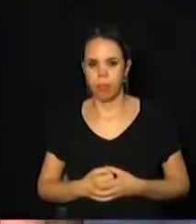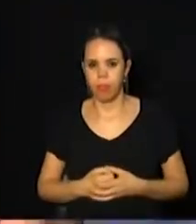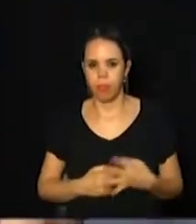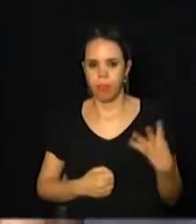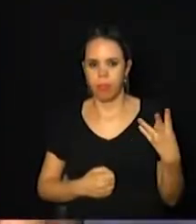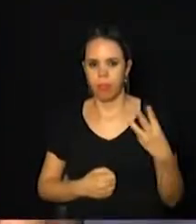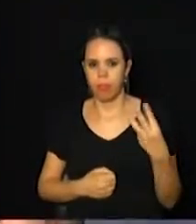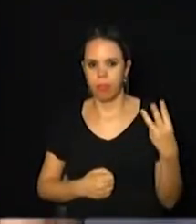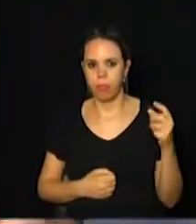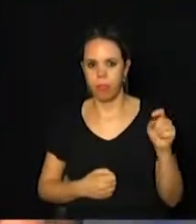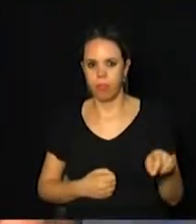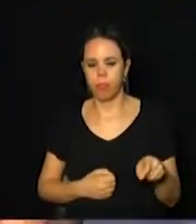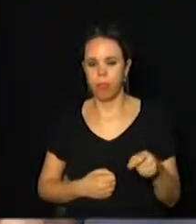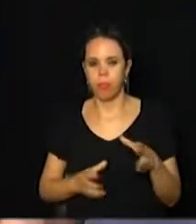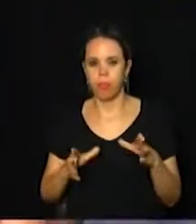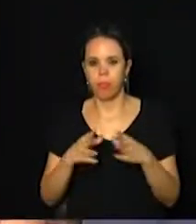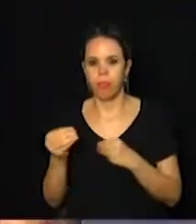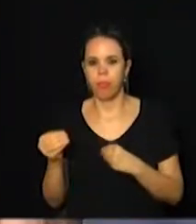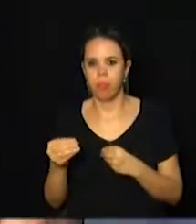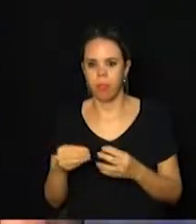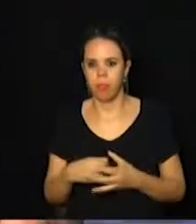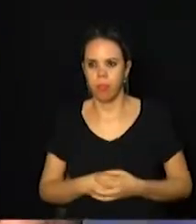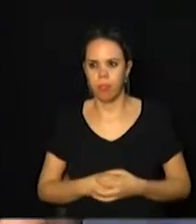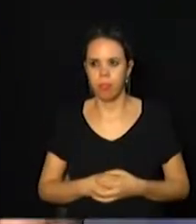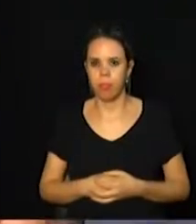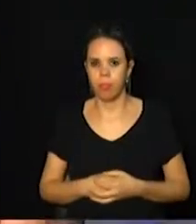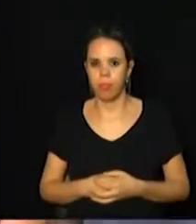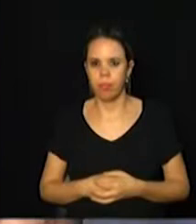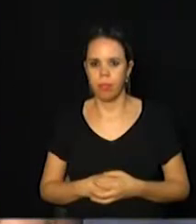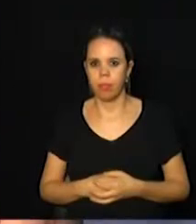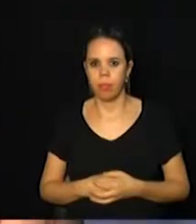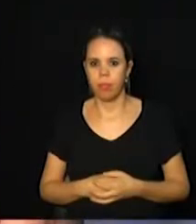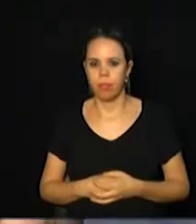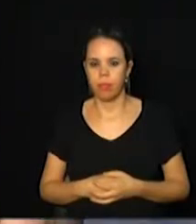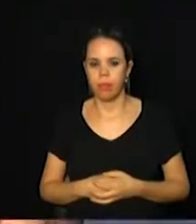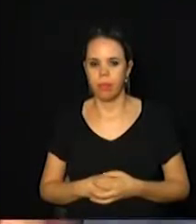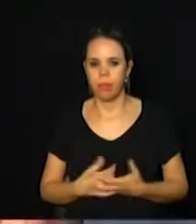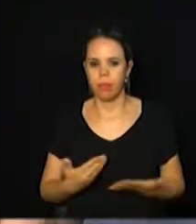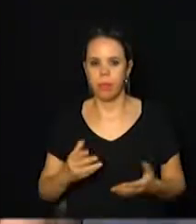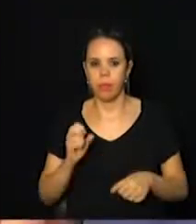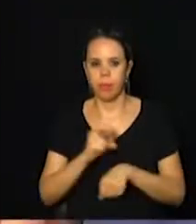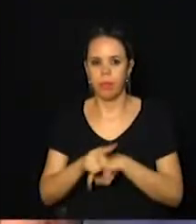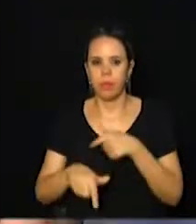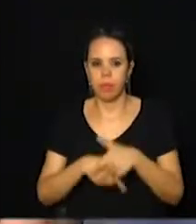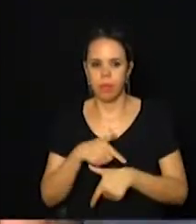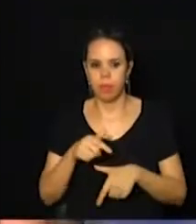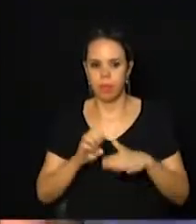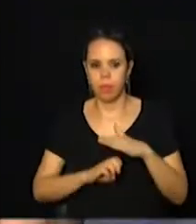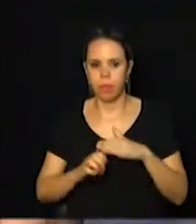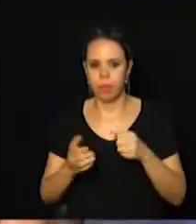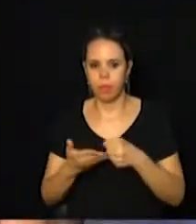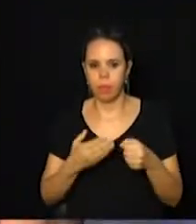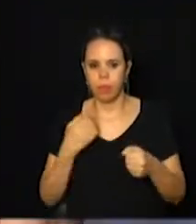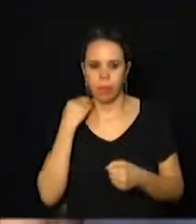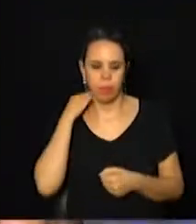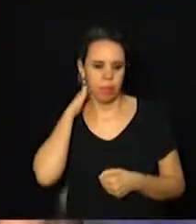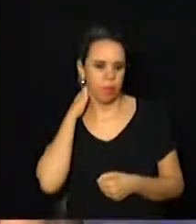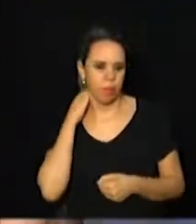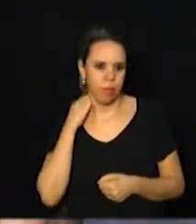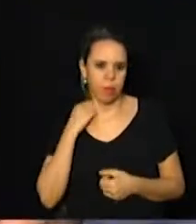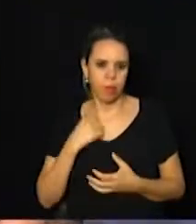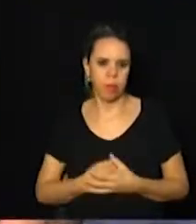43 minutos aparece E aí e quem tá emprego às pequenas e médias e grandes